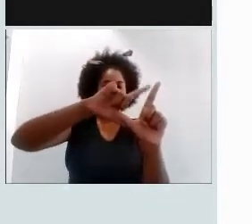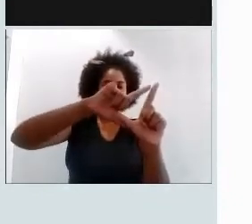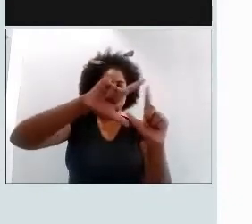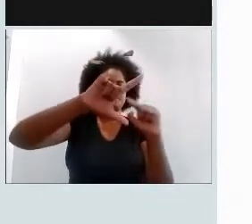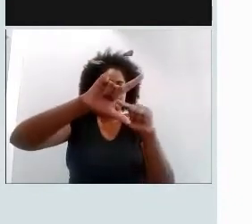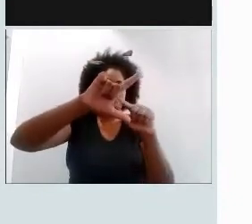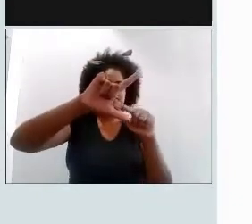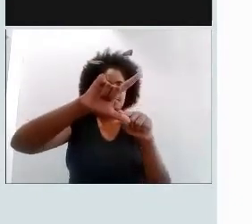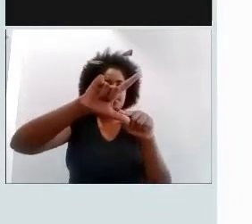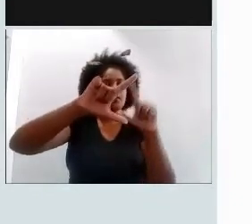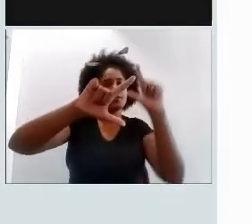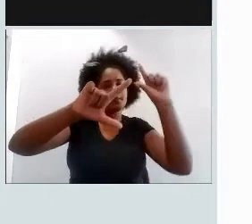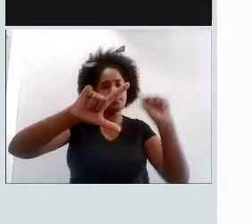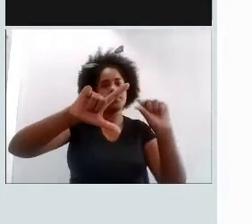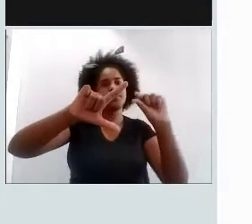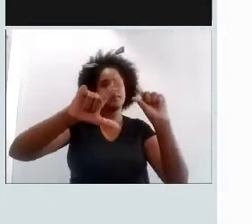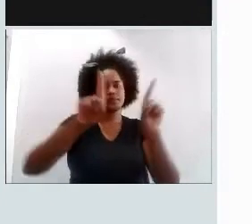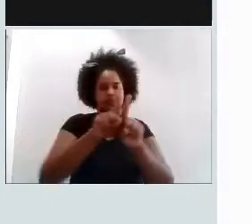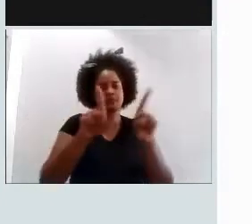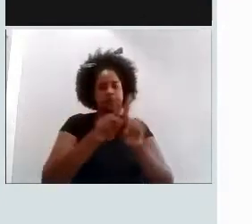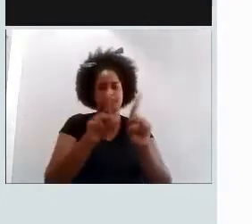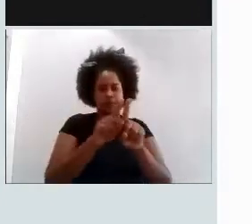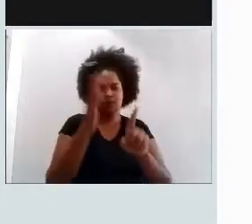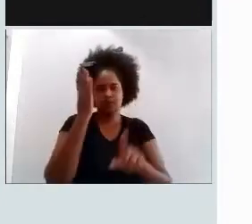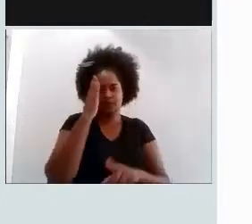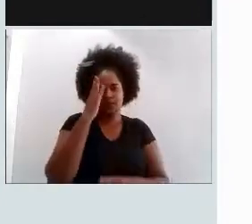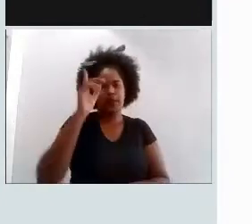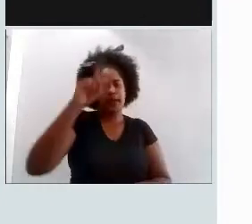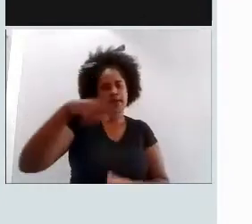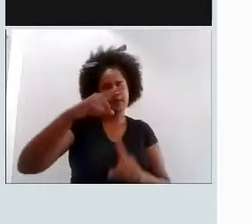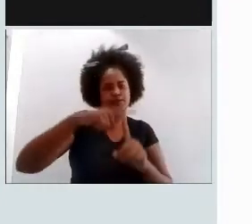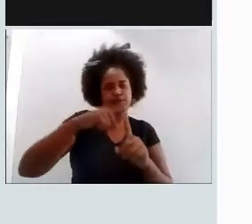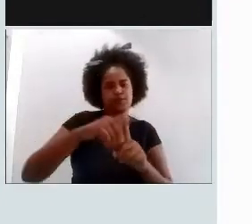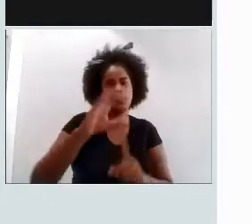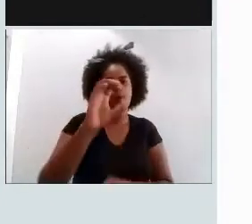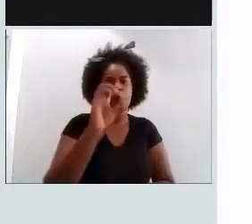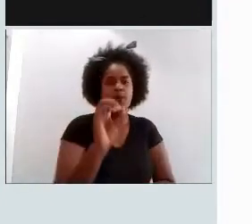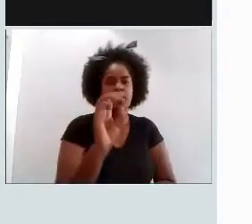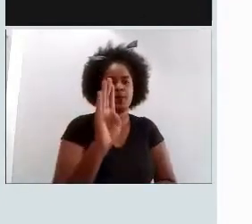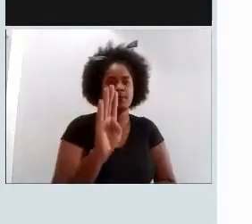196,9 graus e os demais ângulos menores, certo?